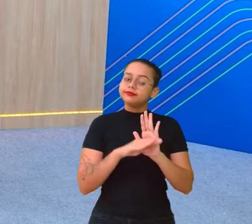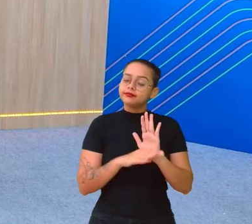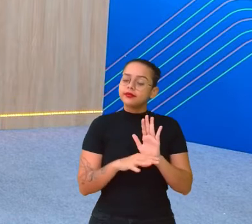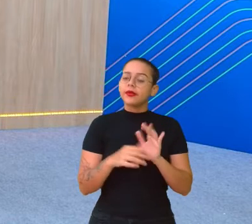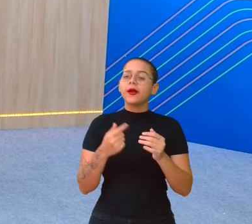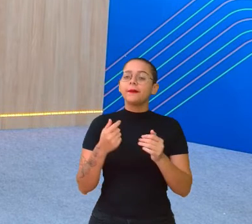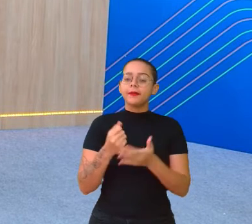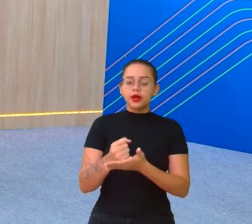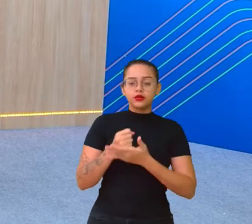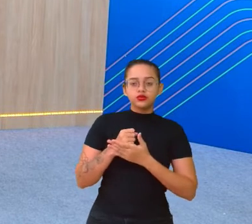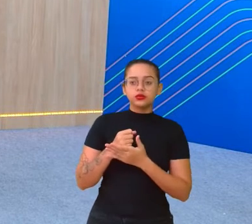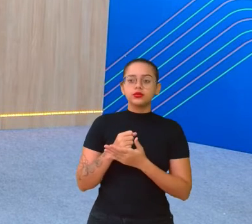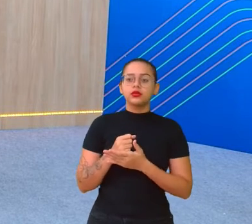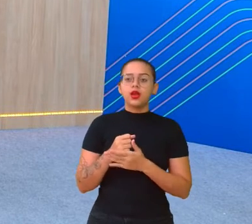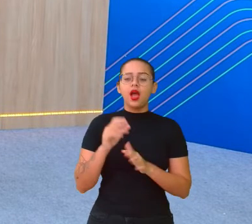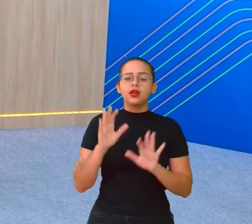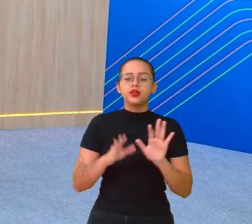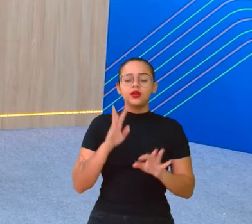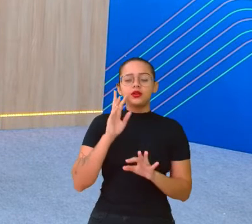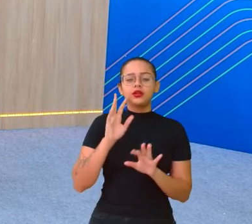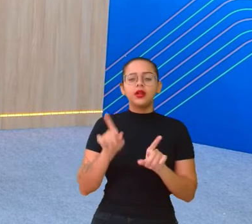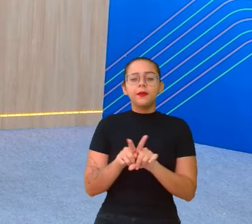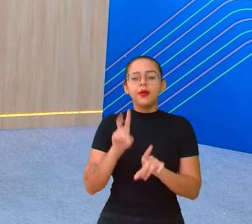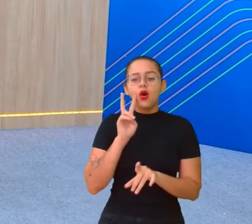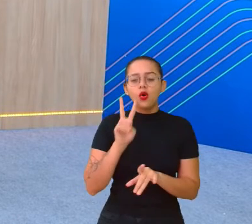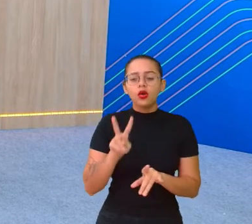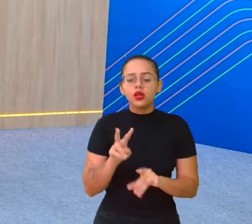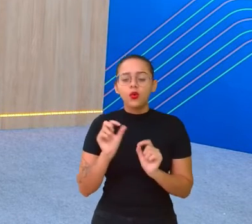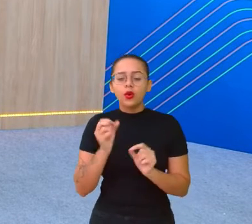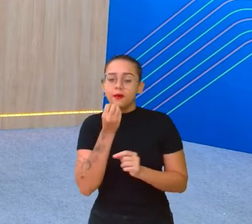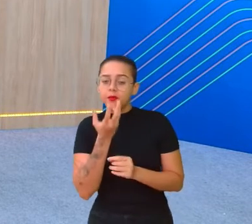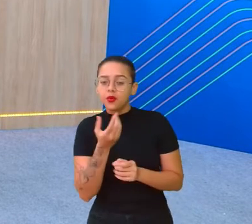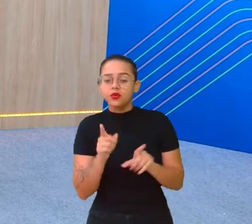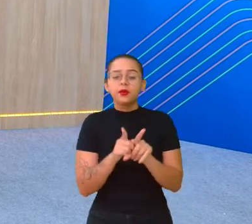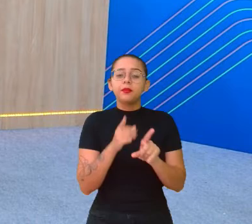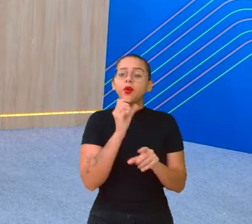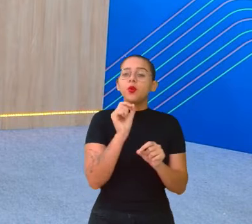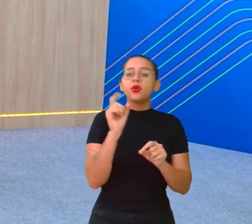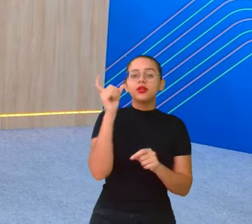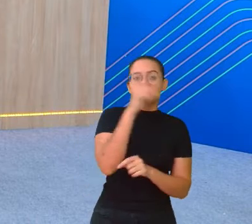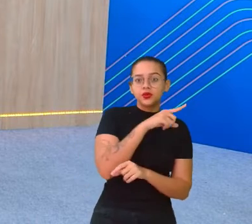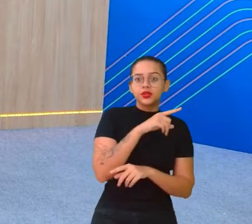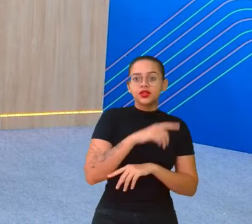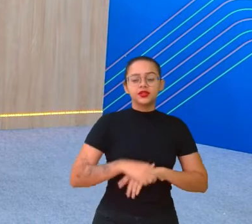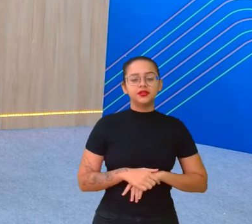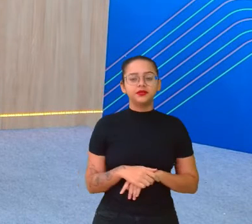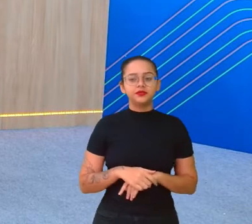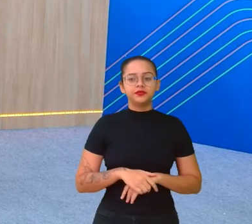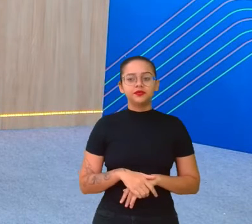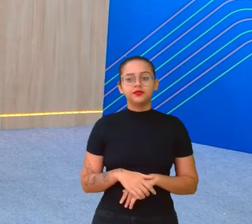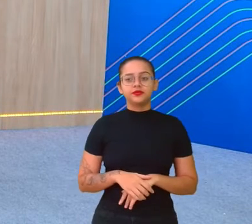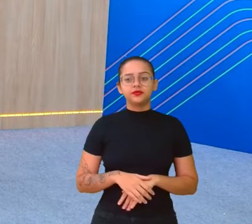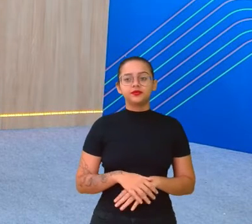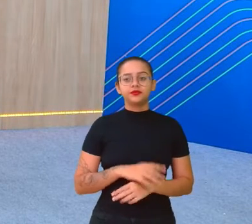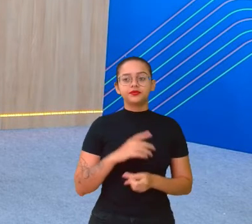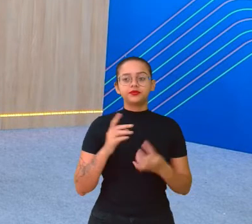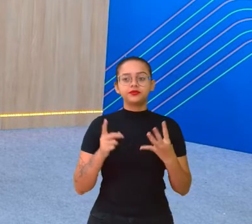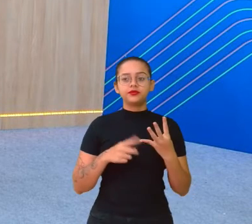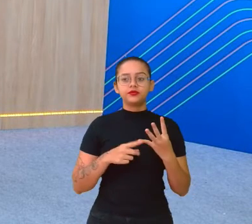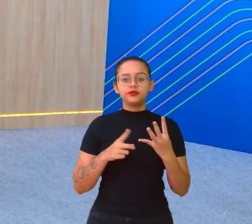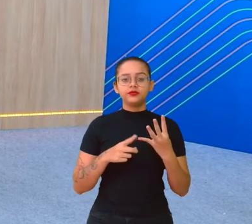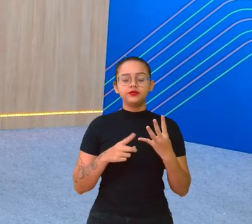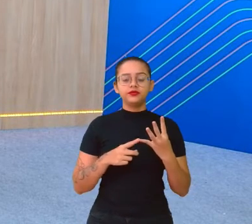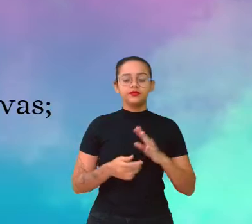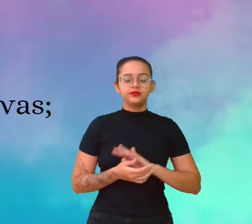bastante a gente, pelo menos, a olhar ali nossas potencialidades e as nossas dificuldades também, né? O quarto ponto,